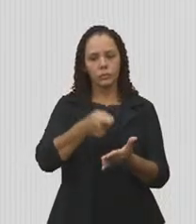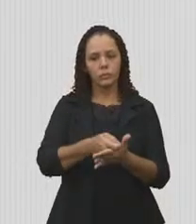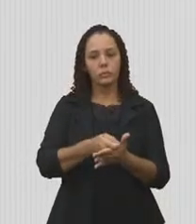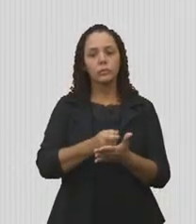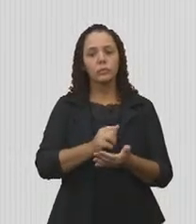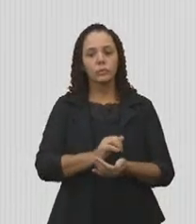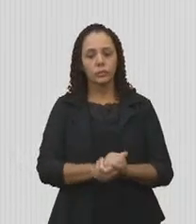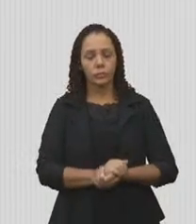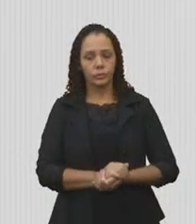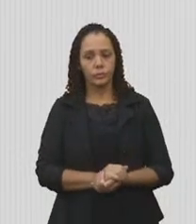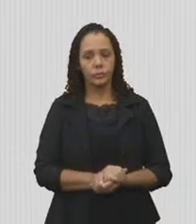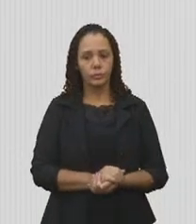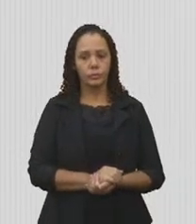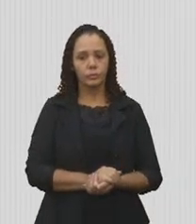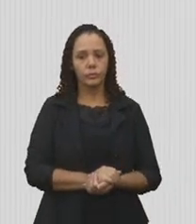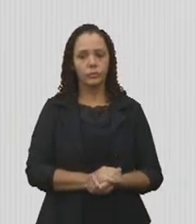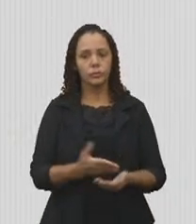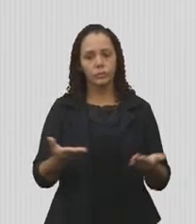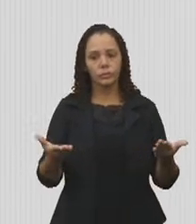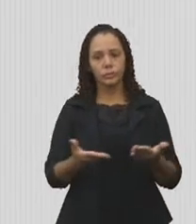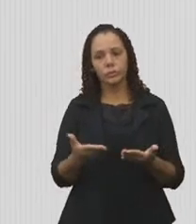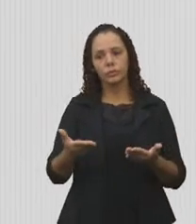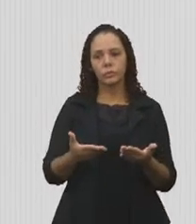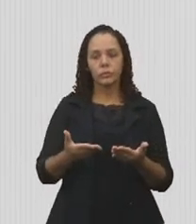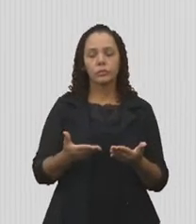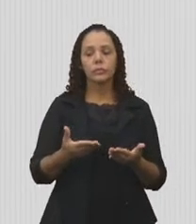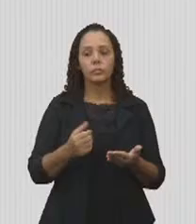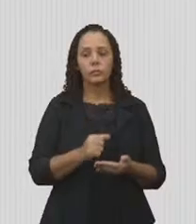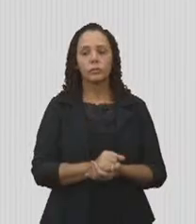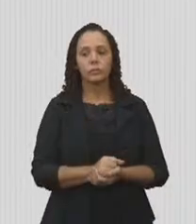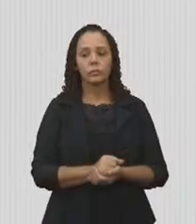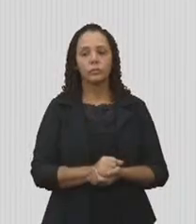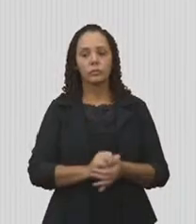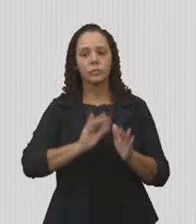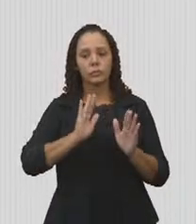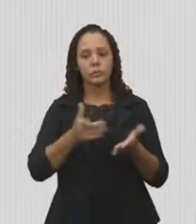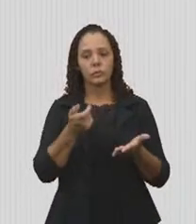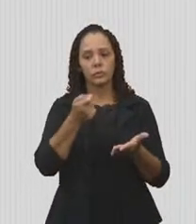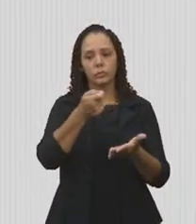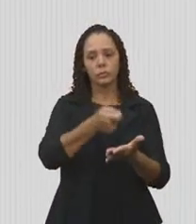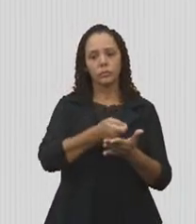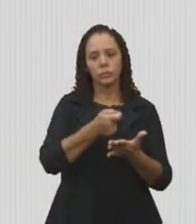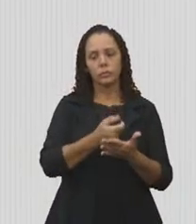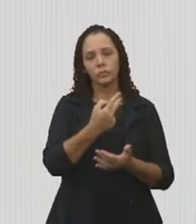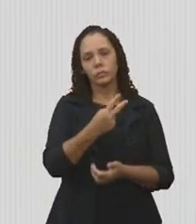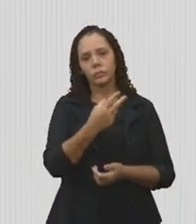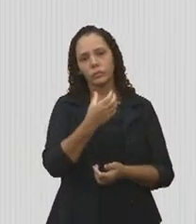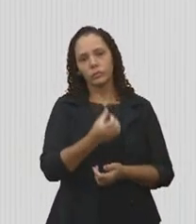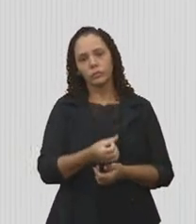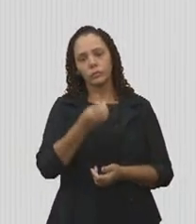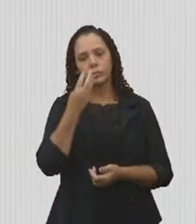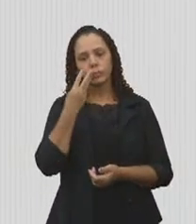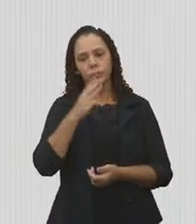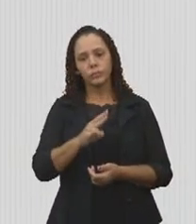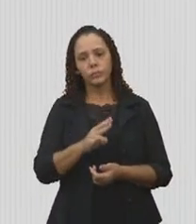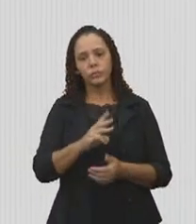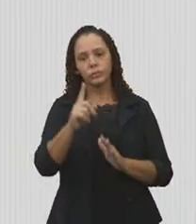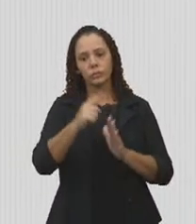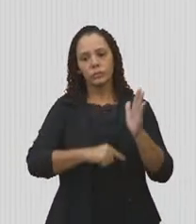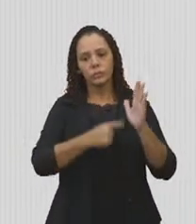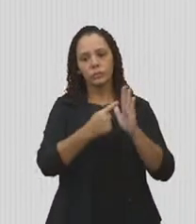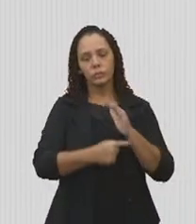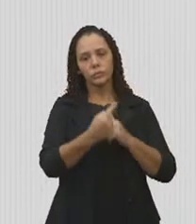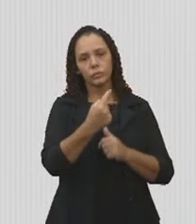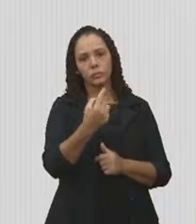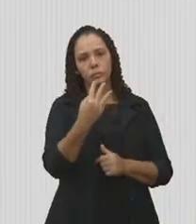e não processados. Agora, dos processados, nós já pagamos 26 milhões, cancelou 14, temos